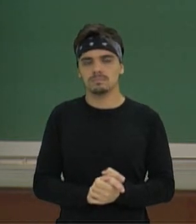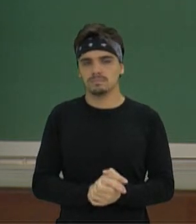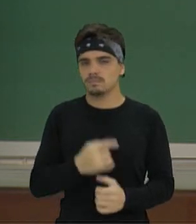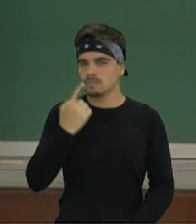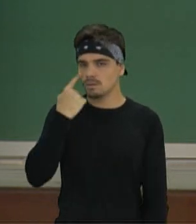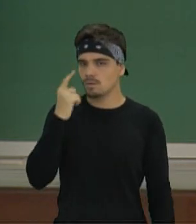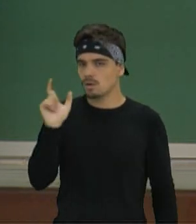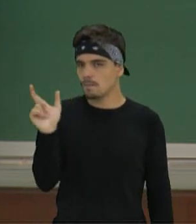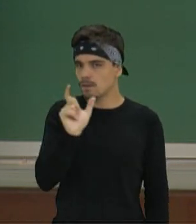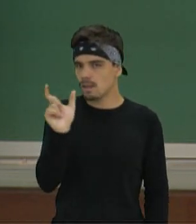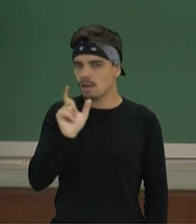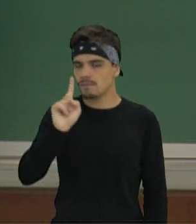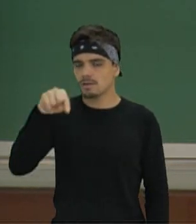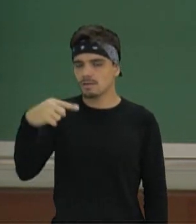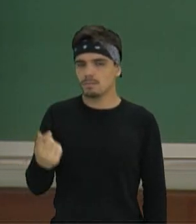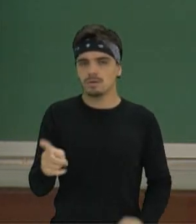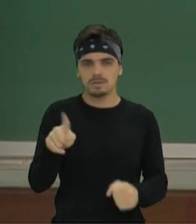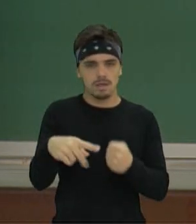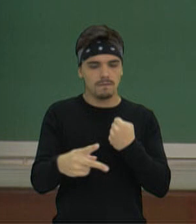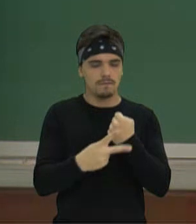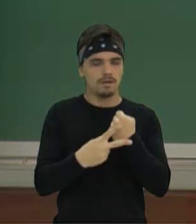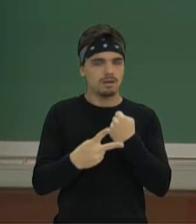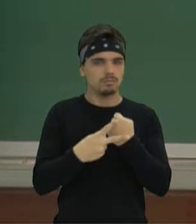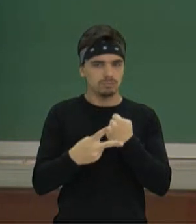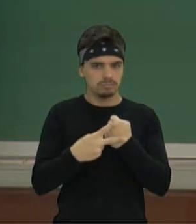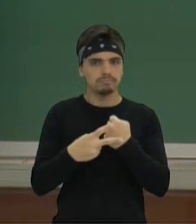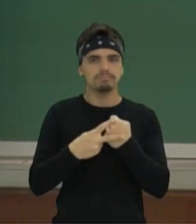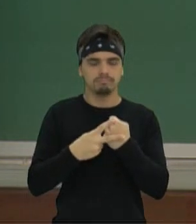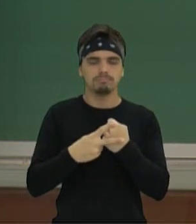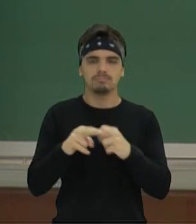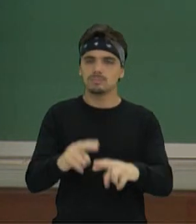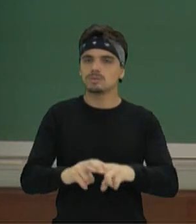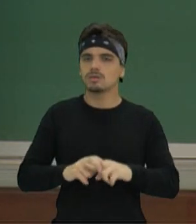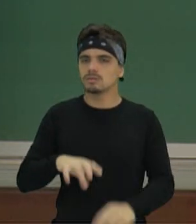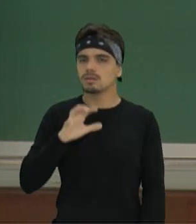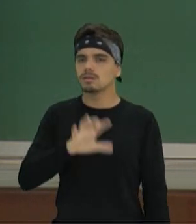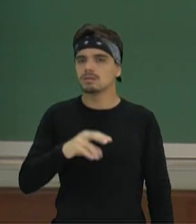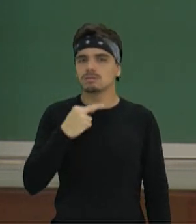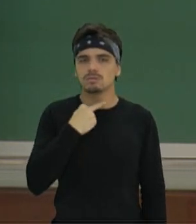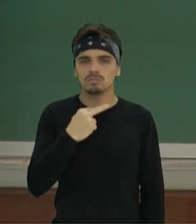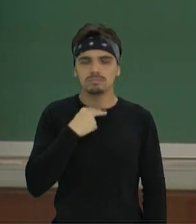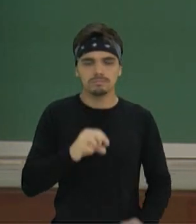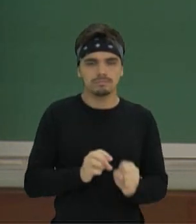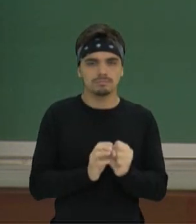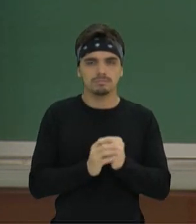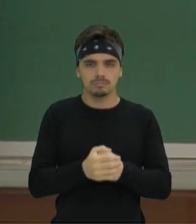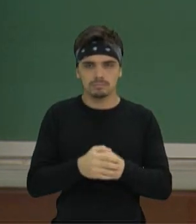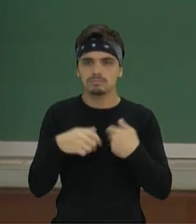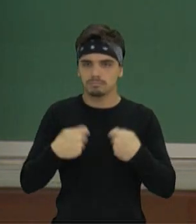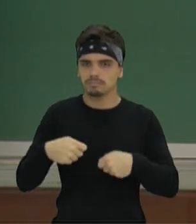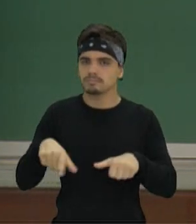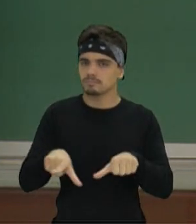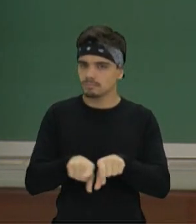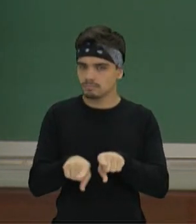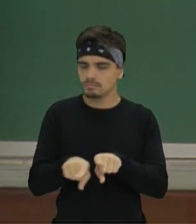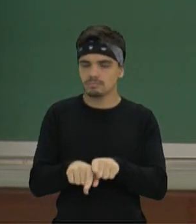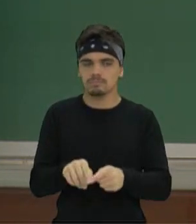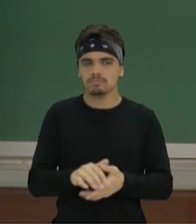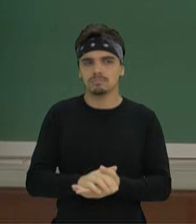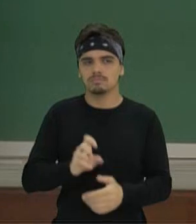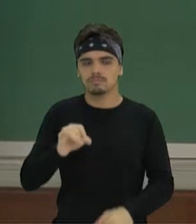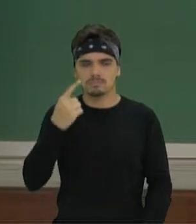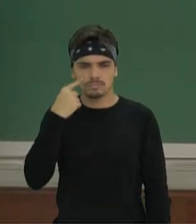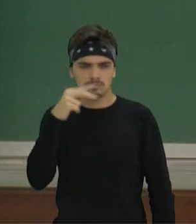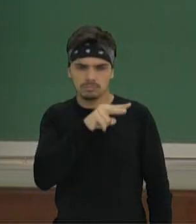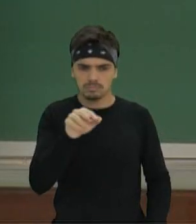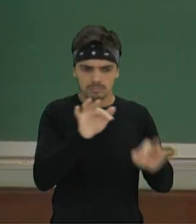depois do pronome relativo é um verbo. Por essa razão, não pode omitir. Tem que ter. Agora, se você olhar na